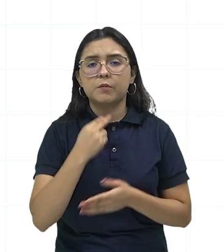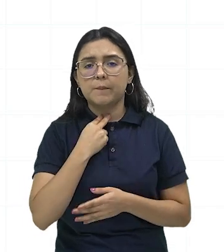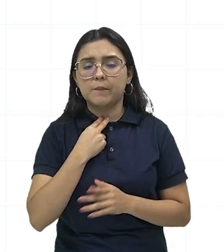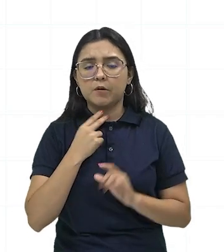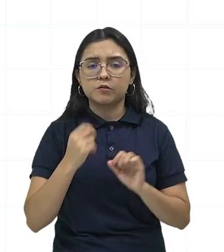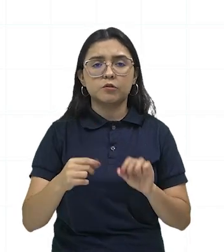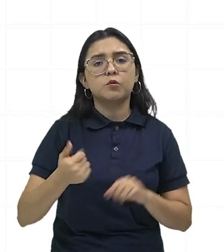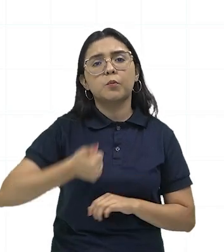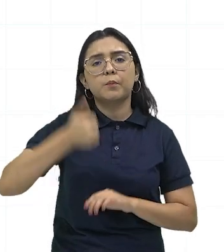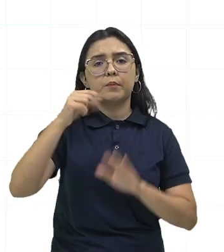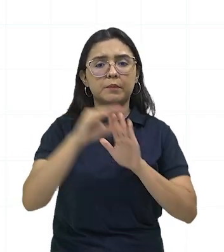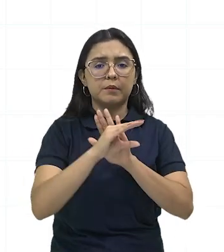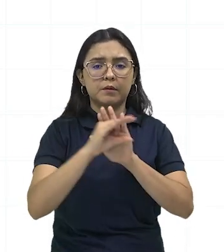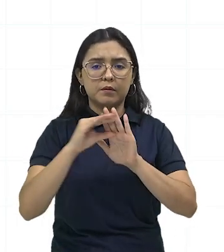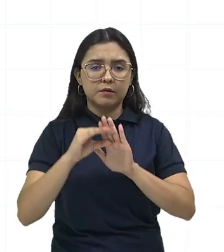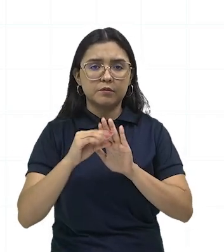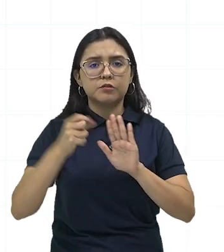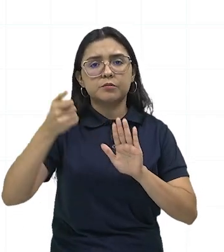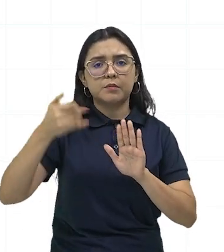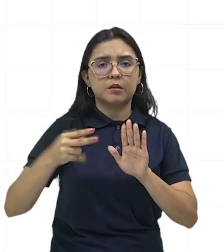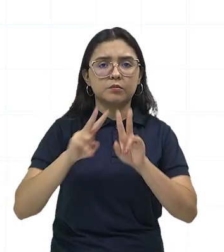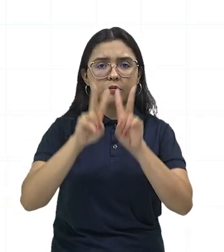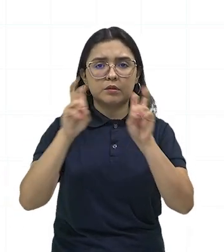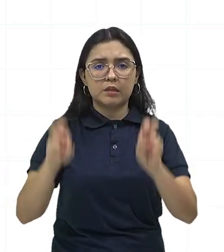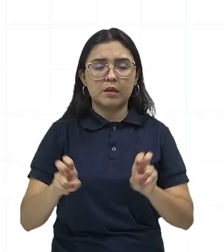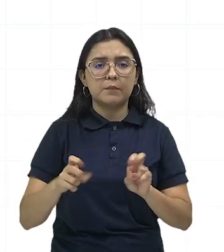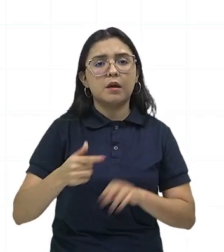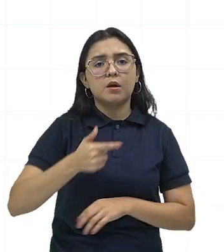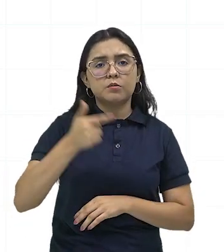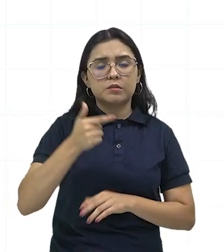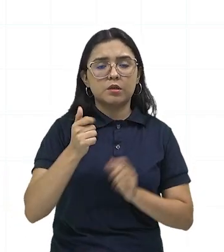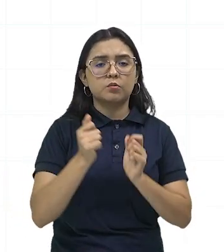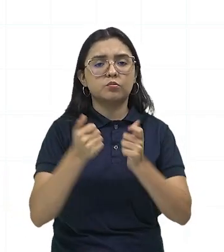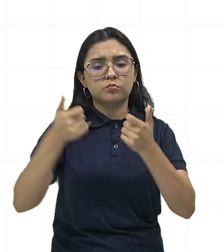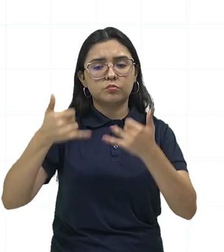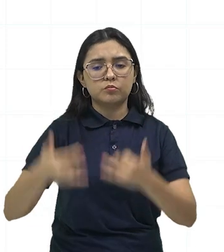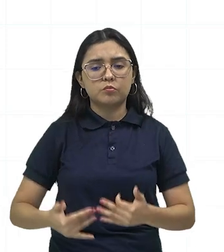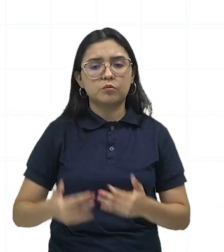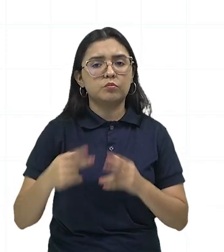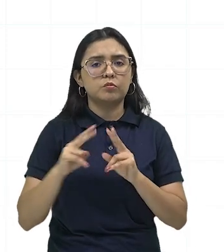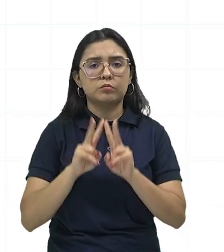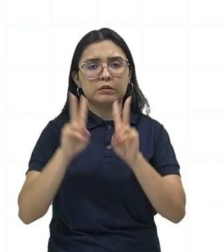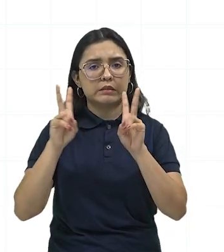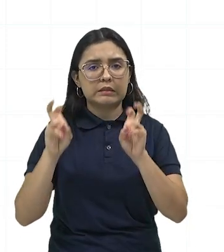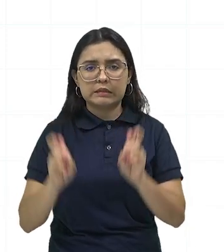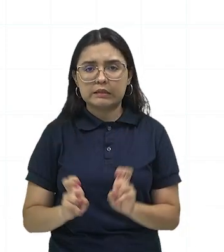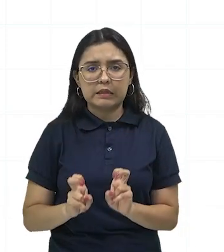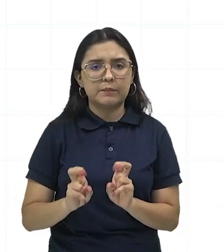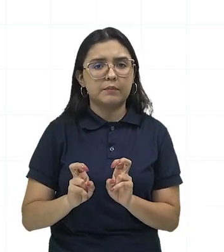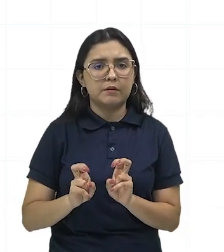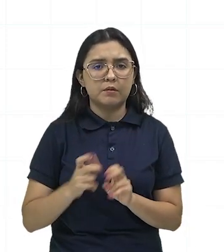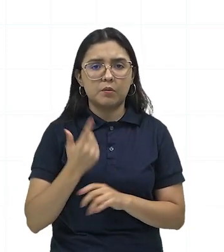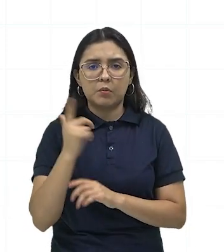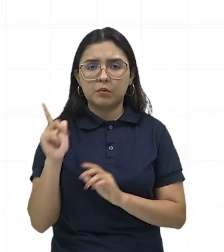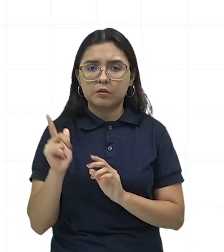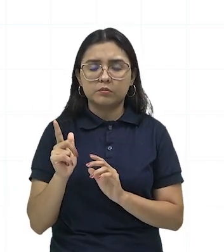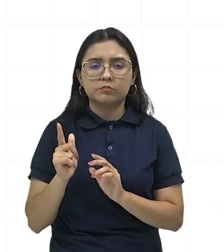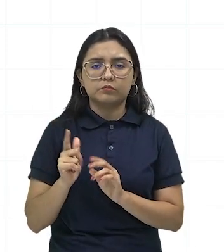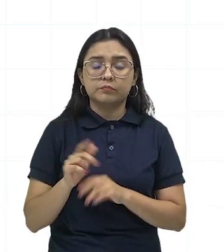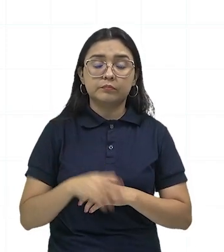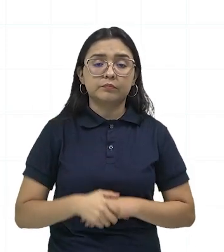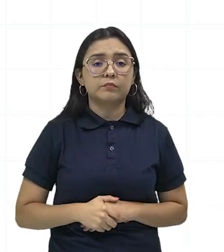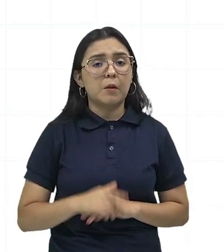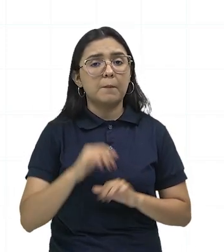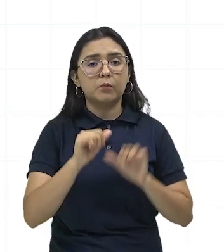primeiro parágrafo falando de parafuso, no desenvolvimento falando de abacaxi, e na conclusão você vai falar sobre caminhão. Isso